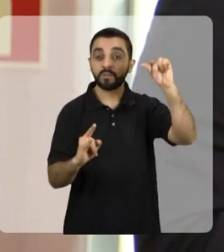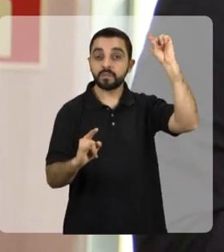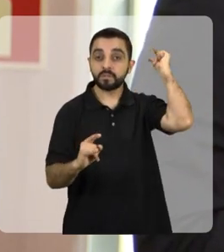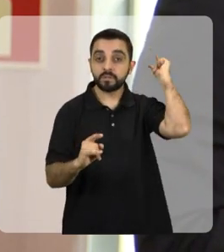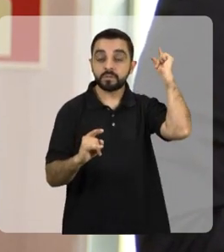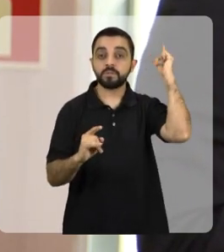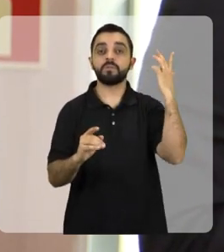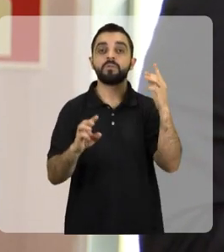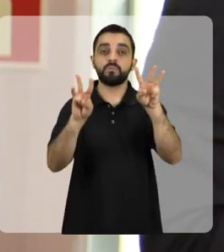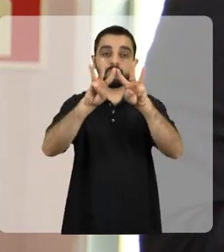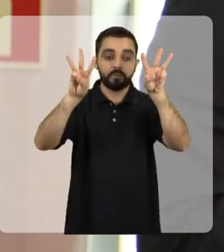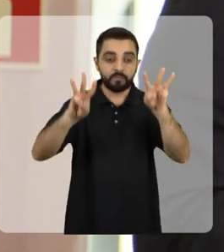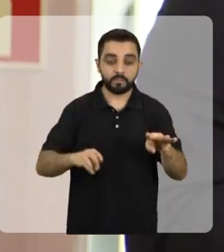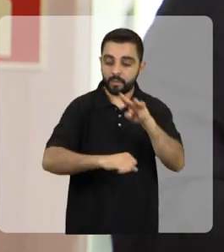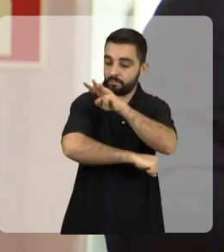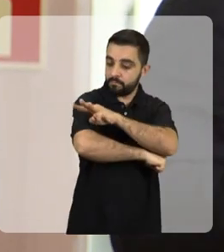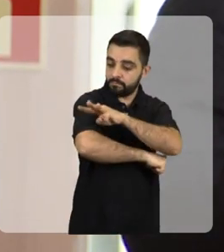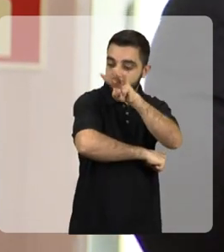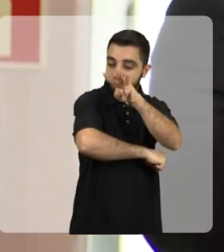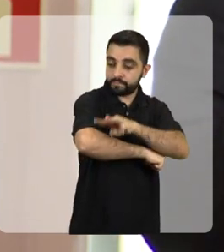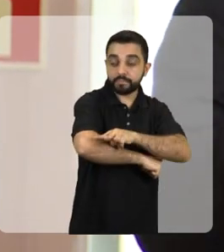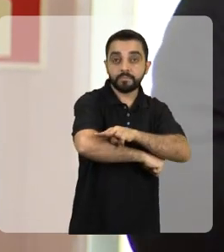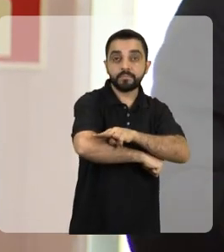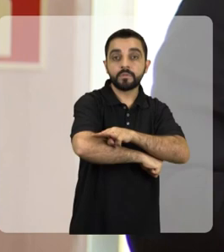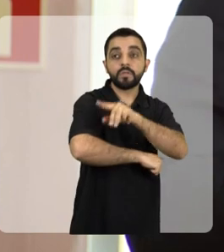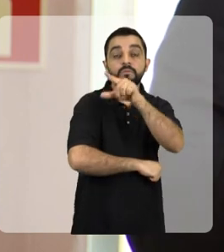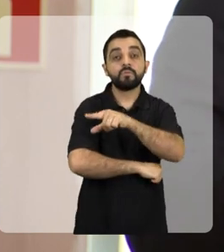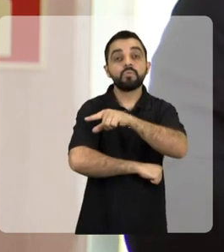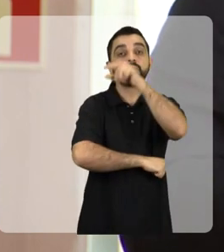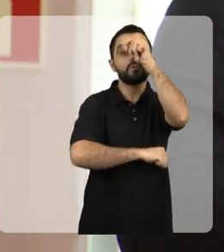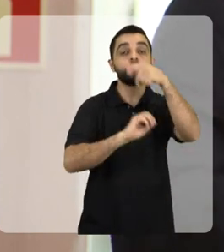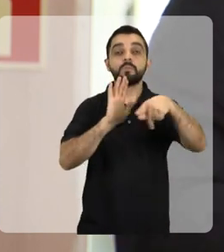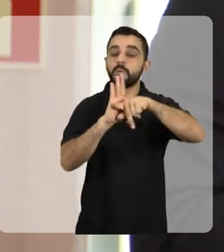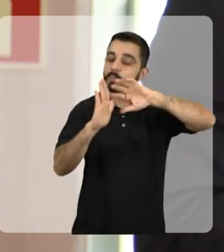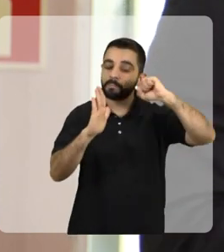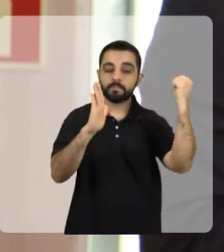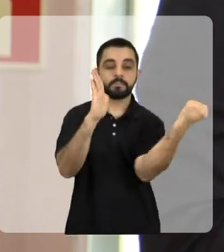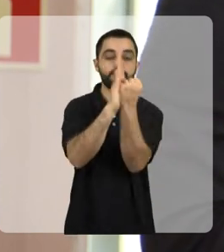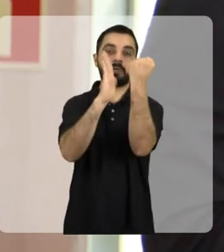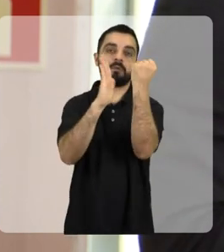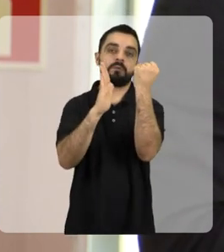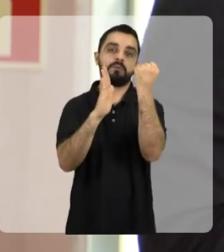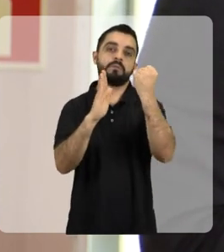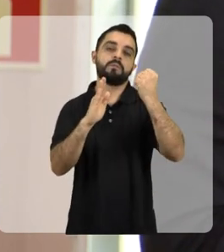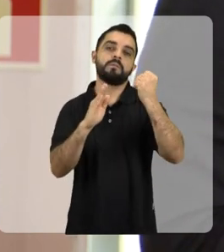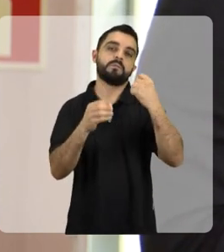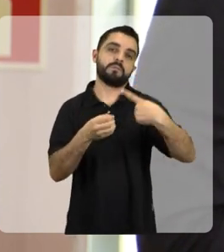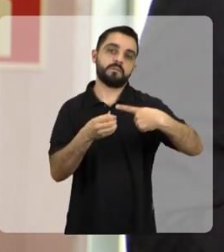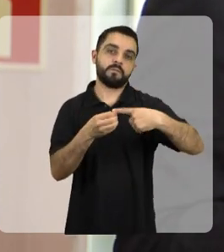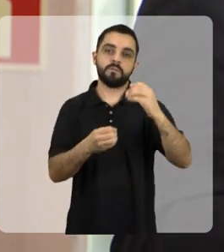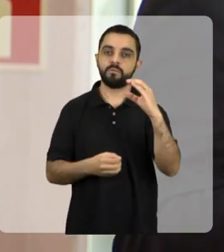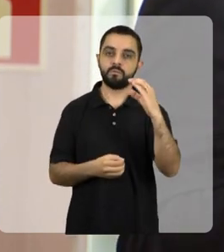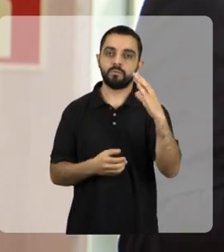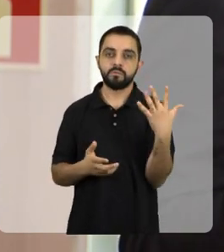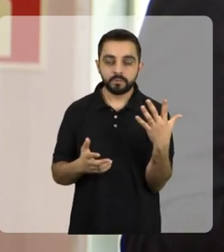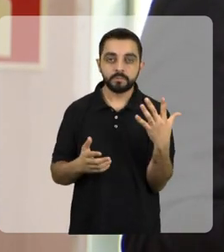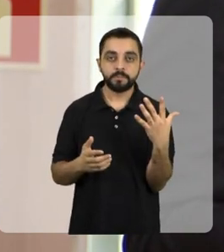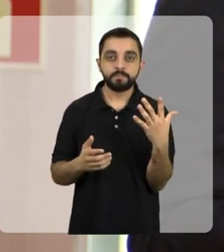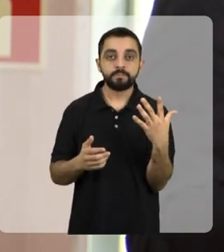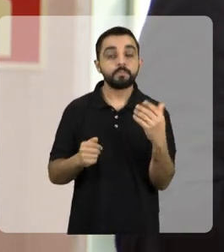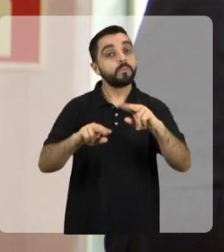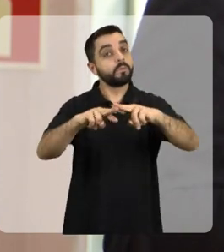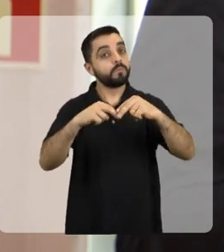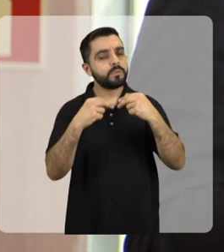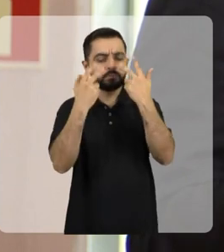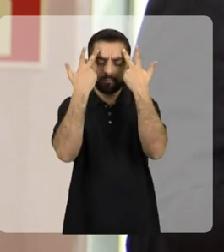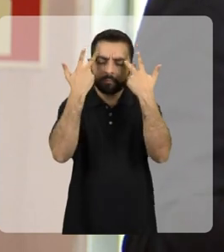Santos Andrade, foi escolhido como o símbolo da cidade de Curitiba e assim permanece até hoje. Nada, portanto, mais